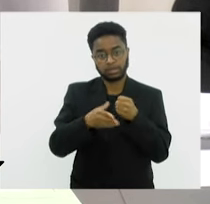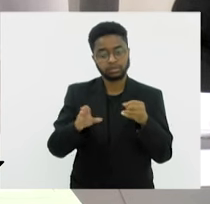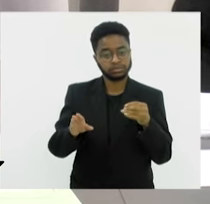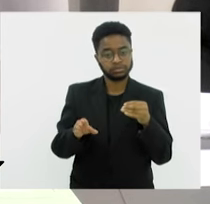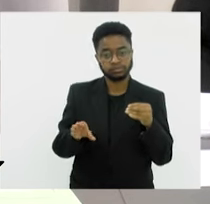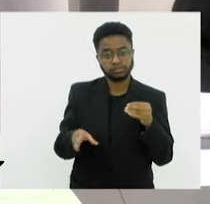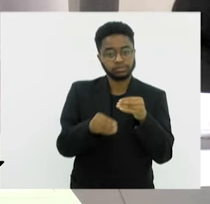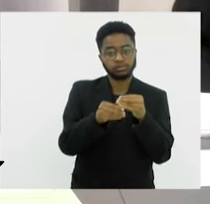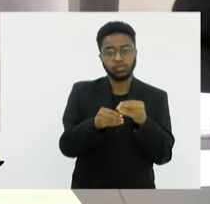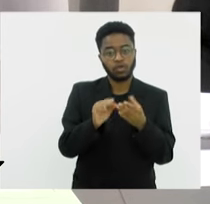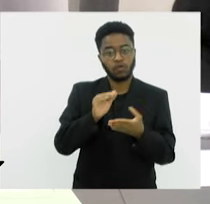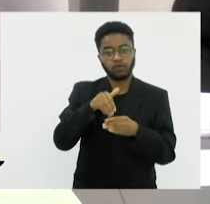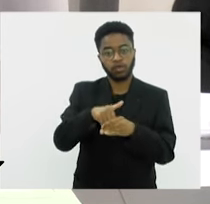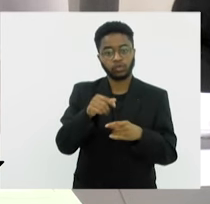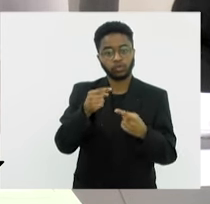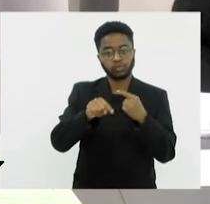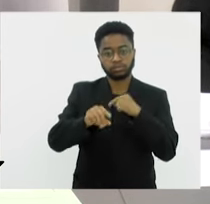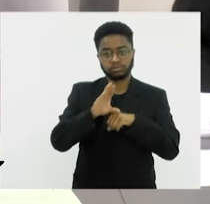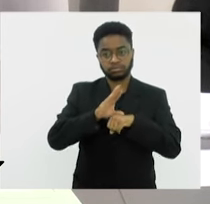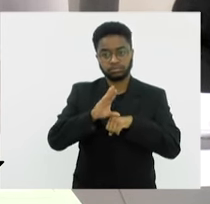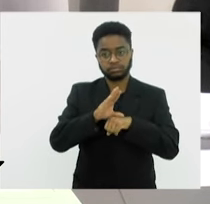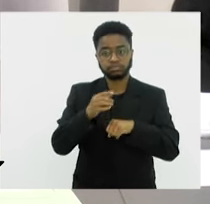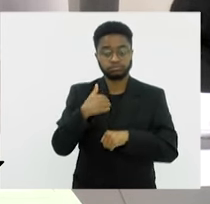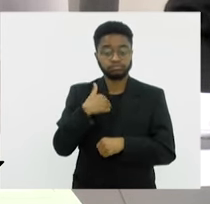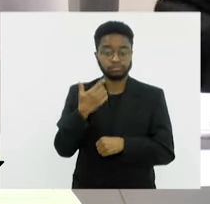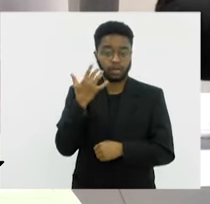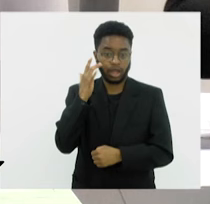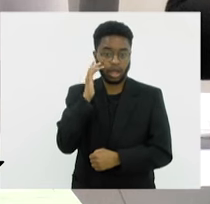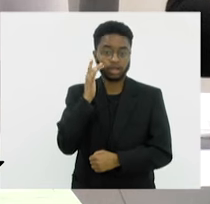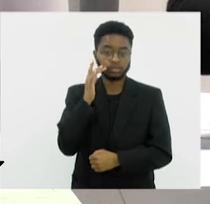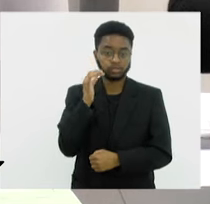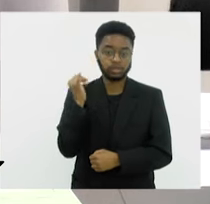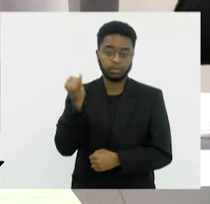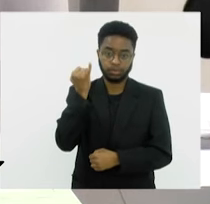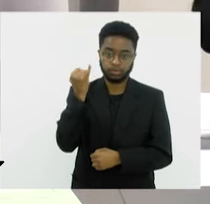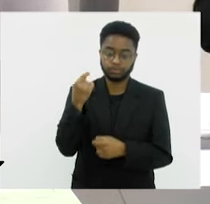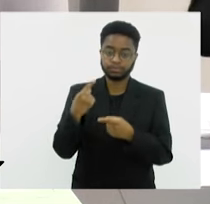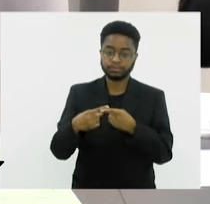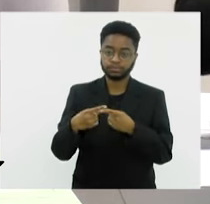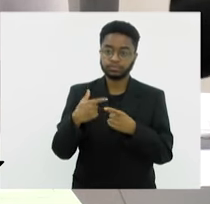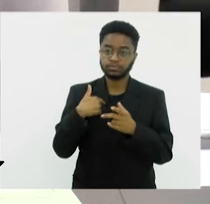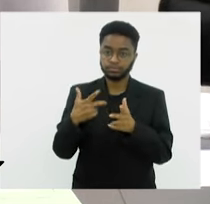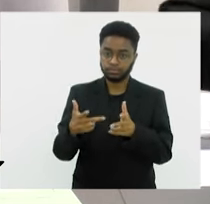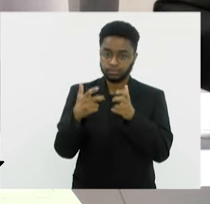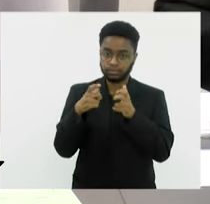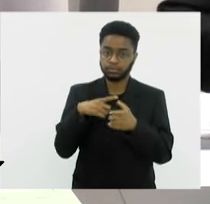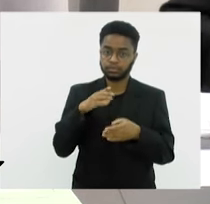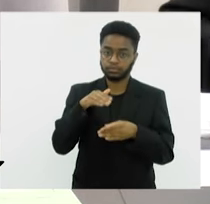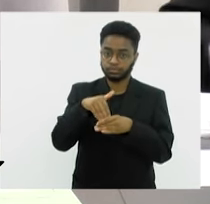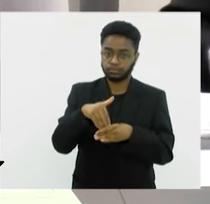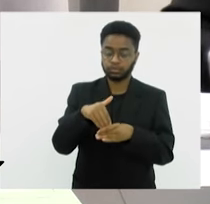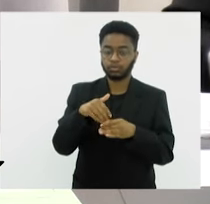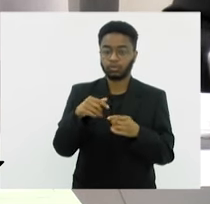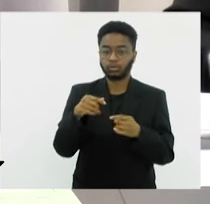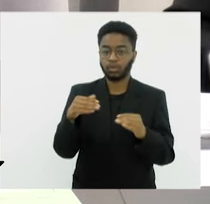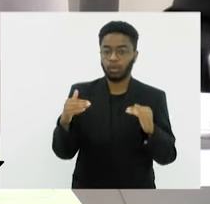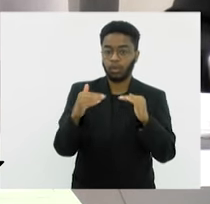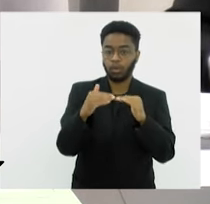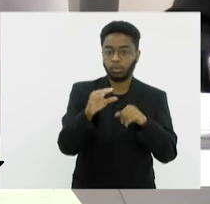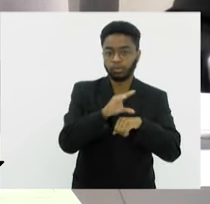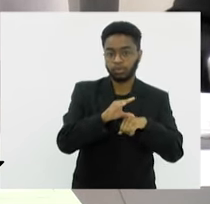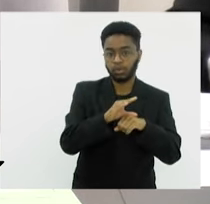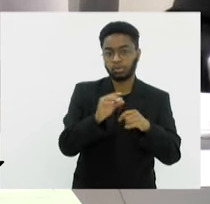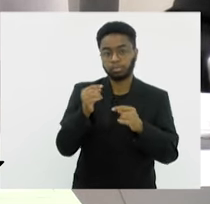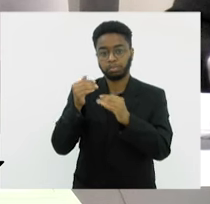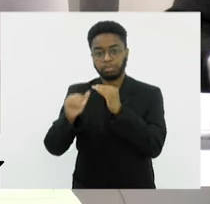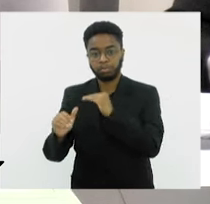de inconstitucionalidade. E eu acho até, considero até salutar, porque já vi que teremos votos pela constitucionalidade e pela inconstitucionalidade, mas